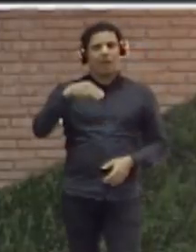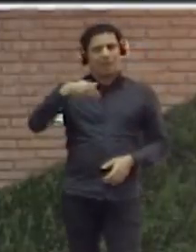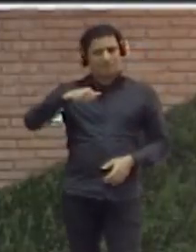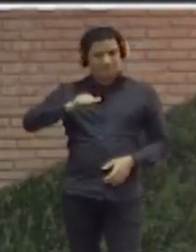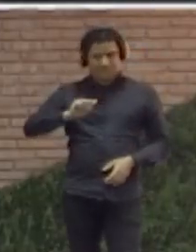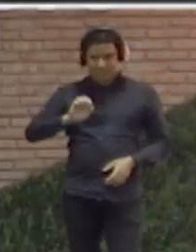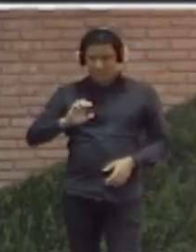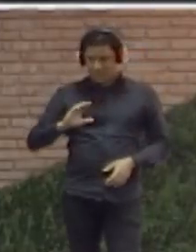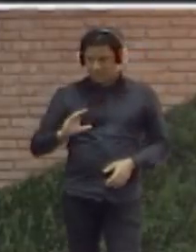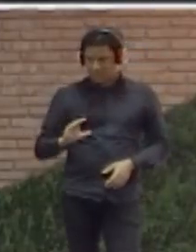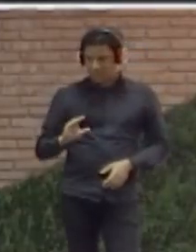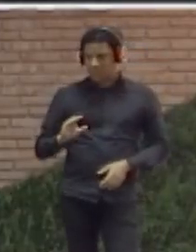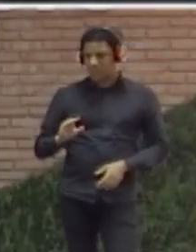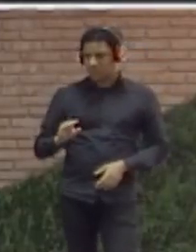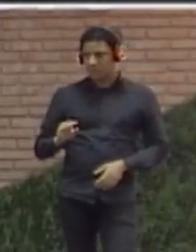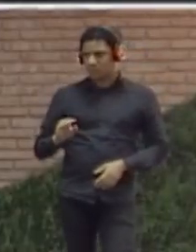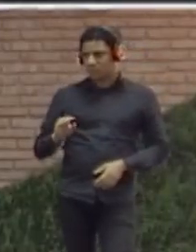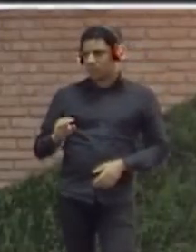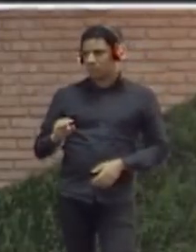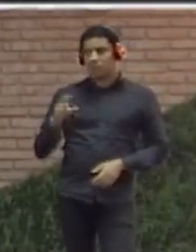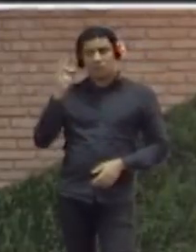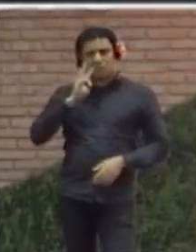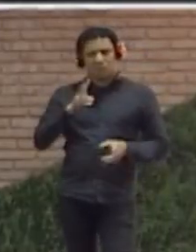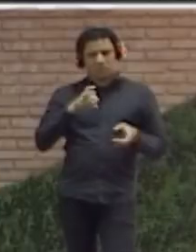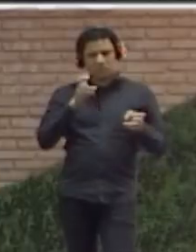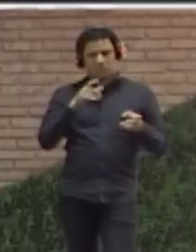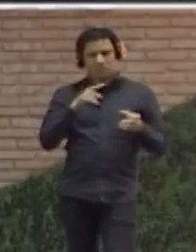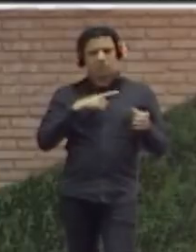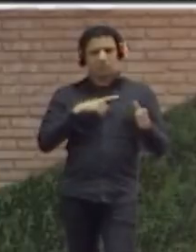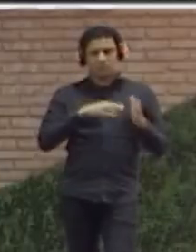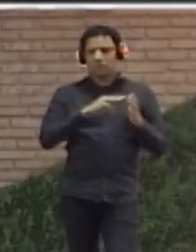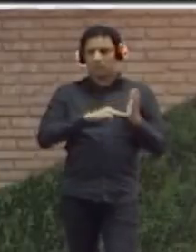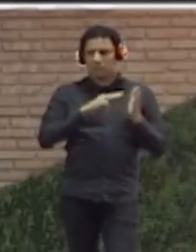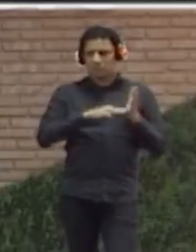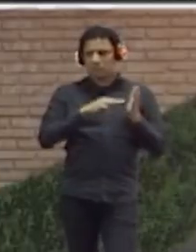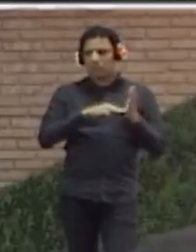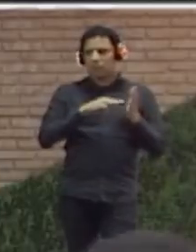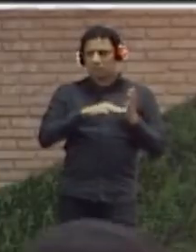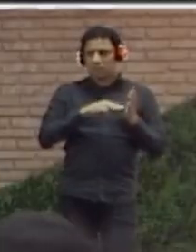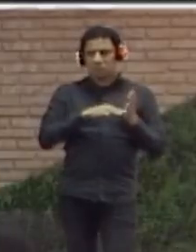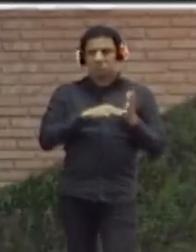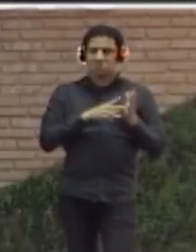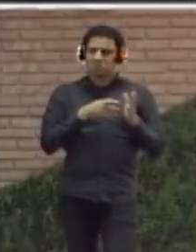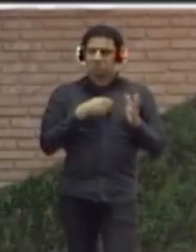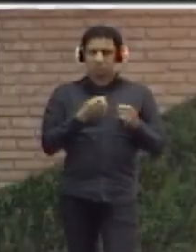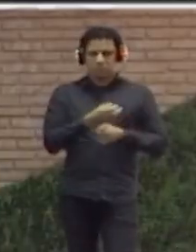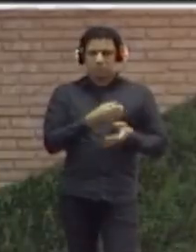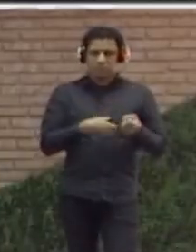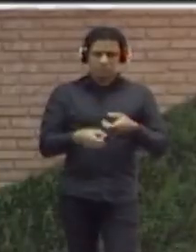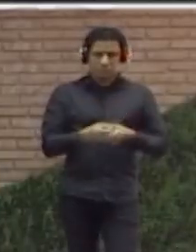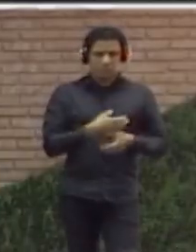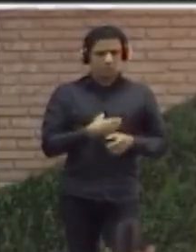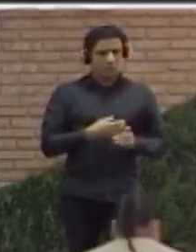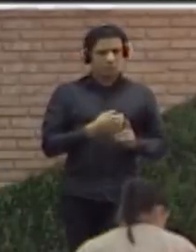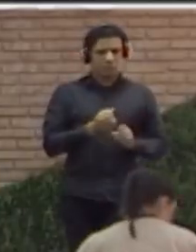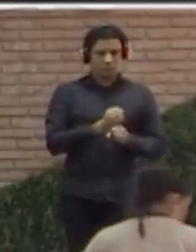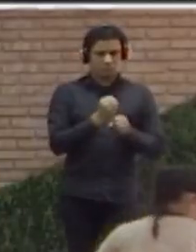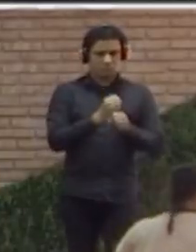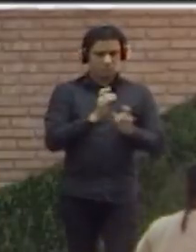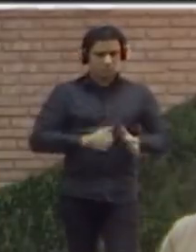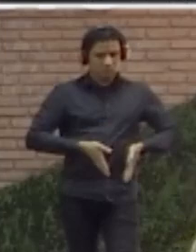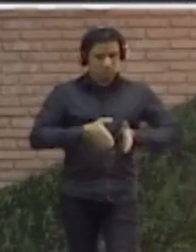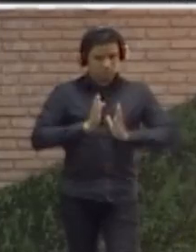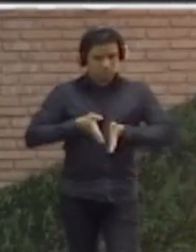falando aqui, o que eu vi é que vocês têm esses métodos modernos de construção, vocês